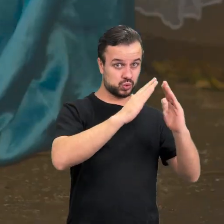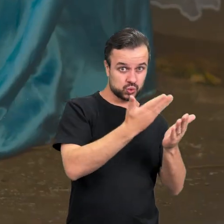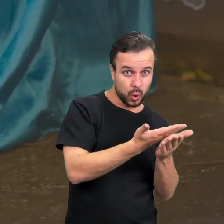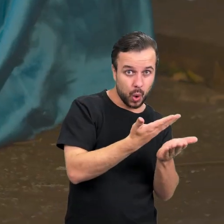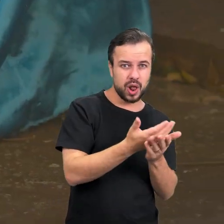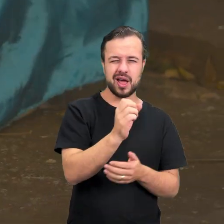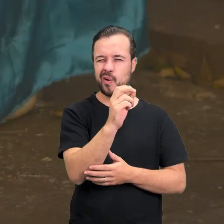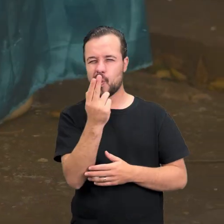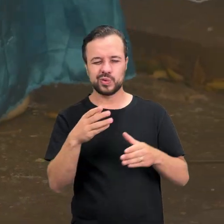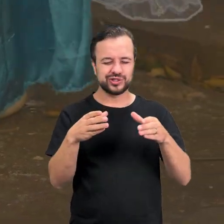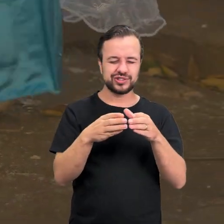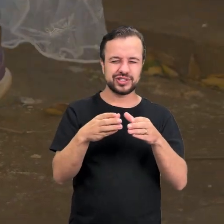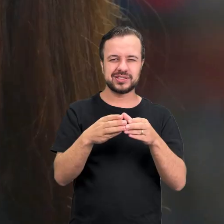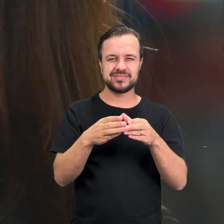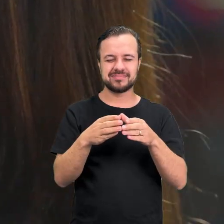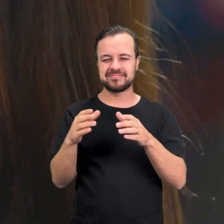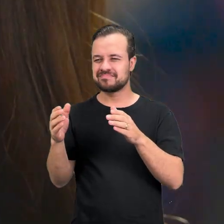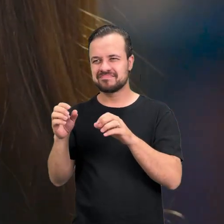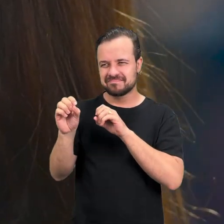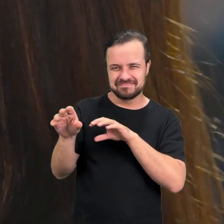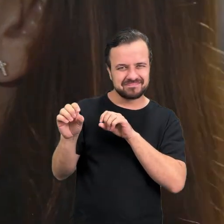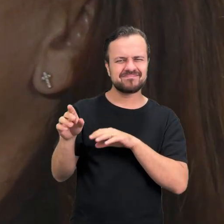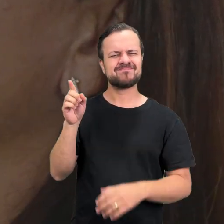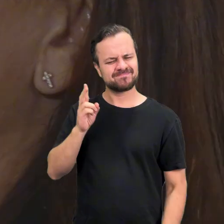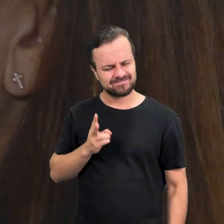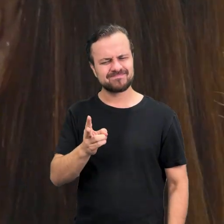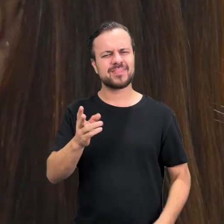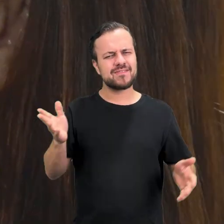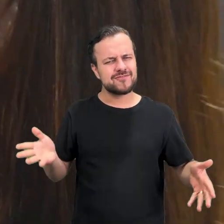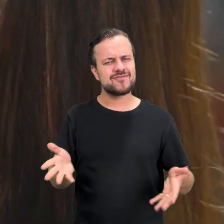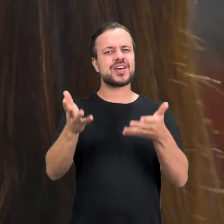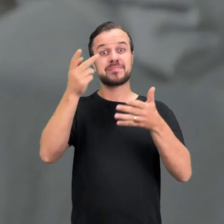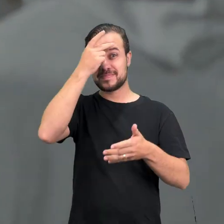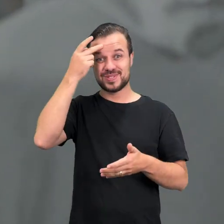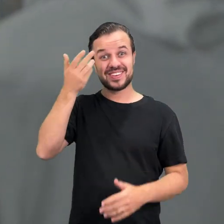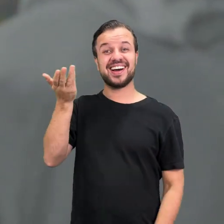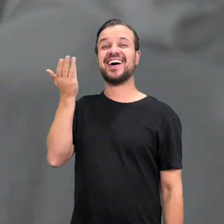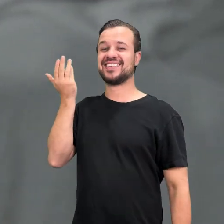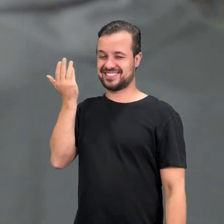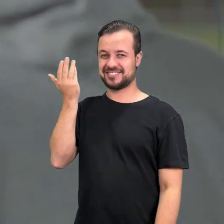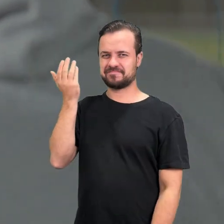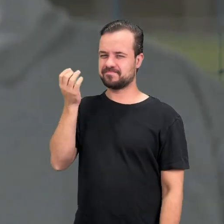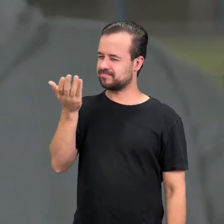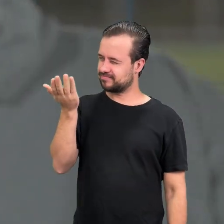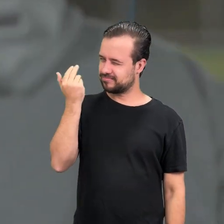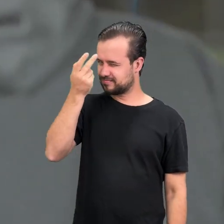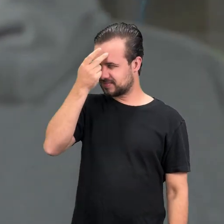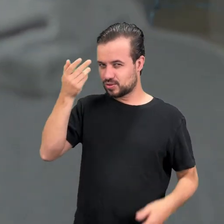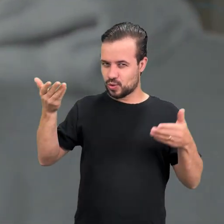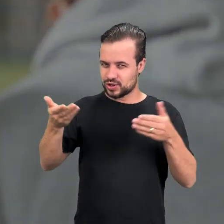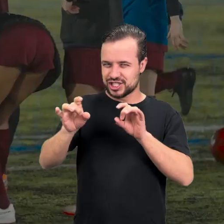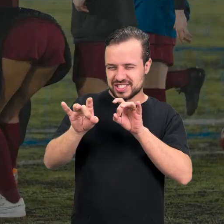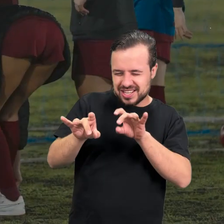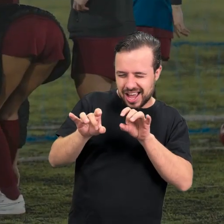nos times amadores ou nas escolinhas, elas seguem inspiradas por quem veio antes. Algumas pioneiras agora são